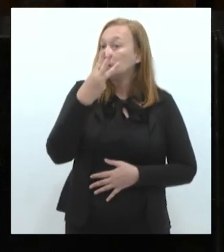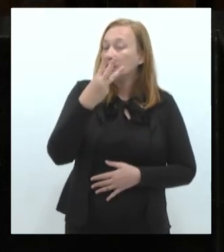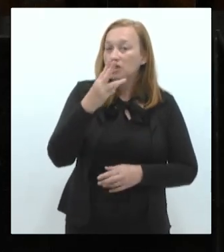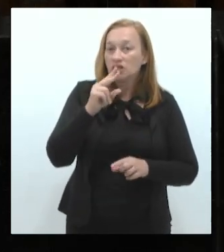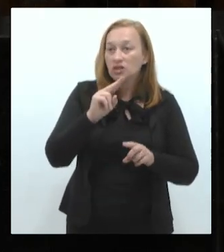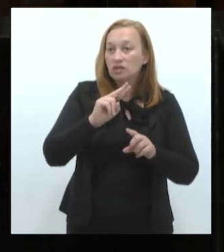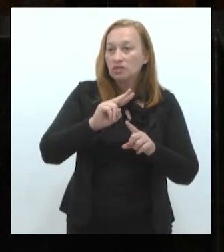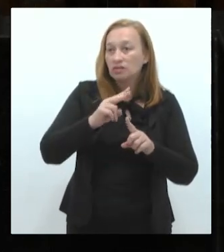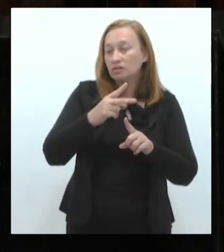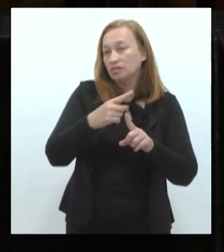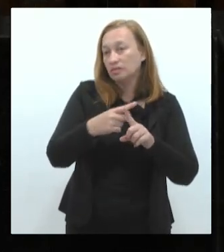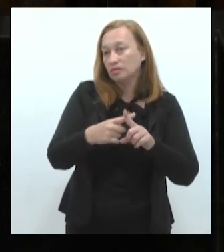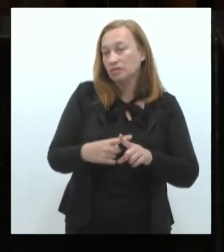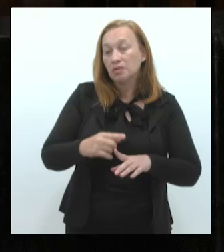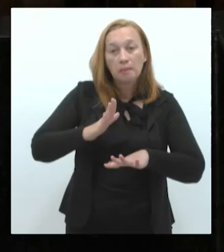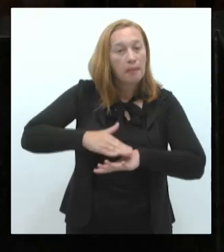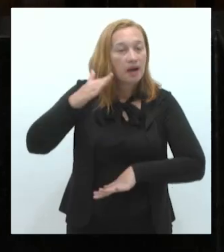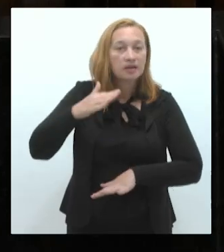vezes